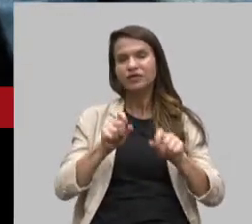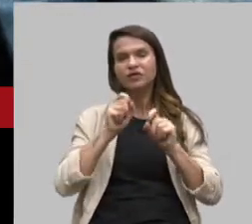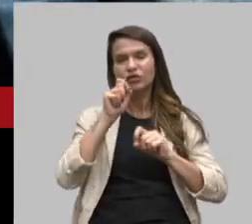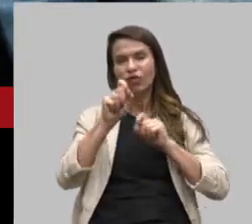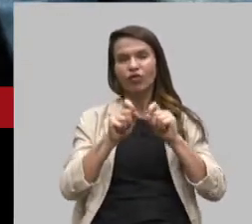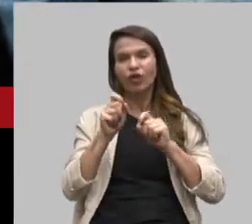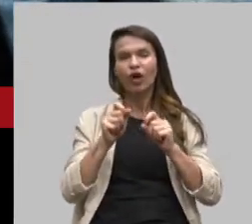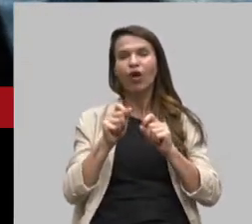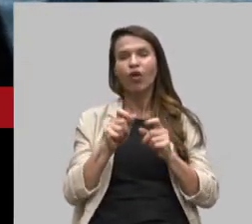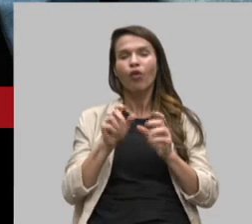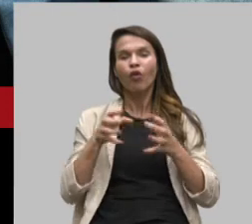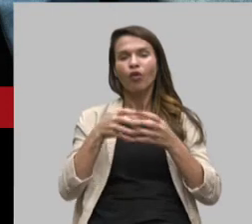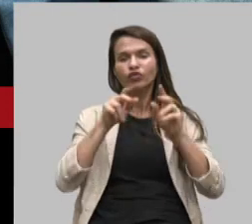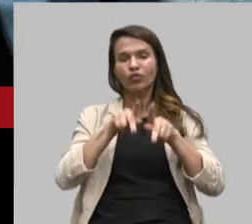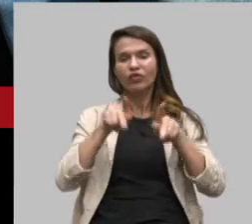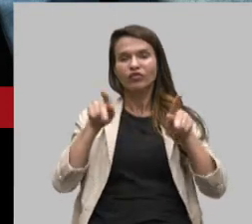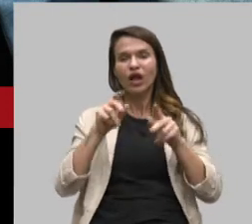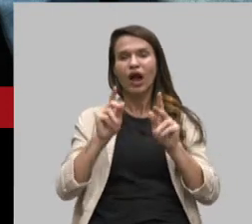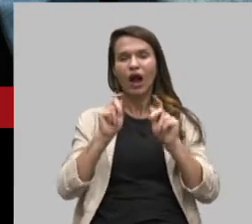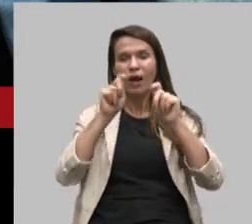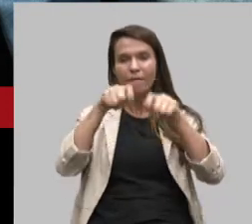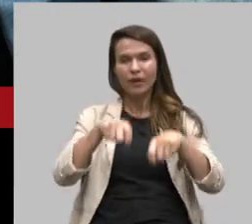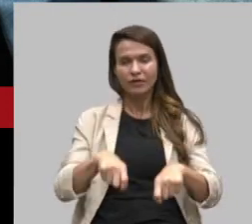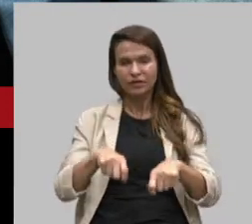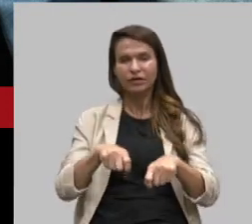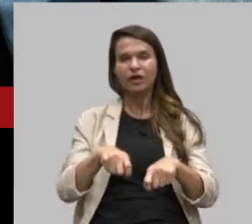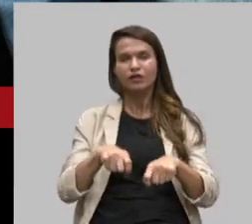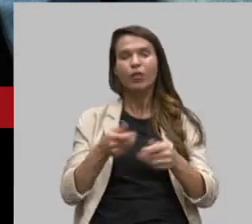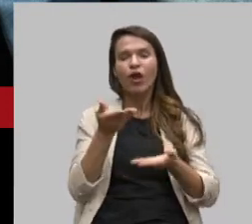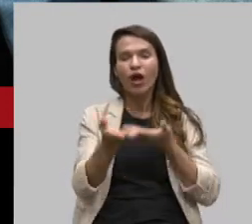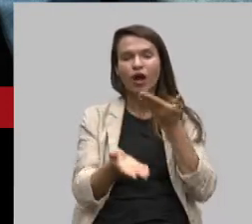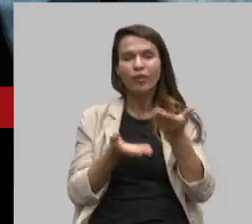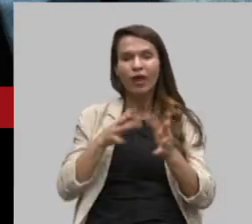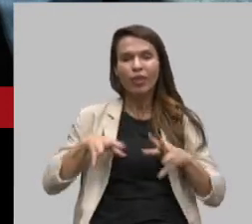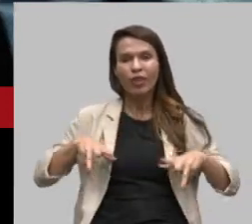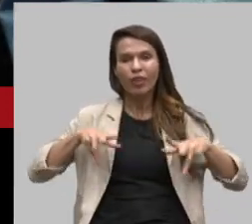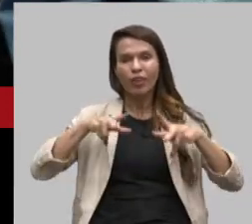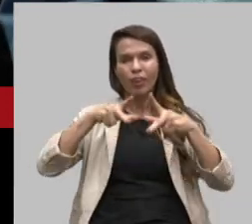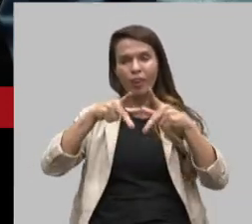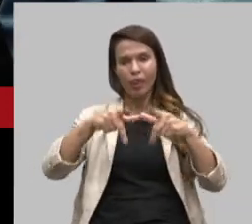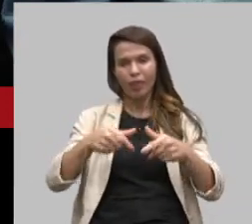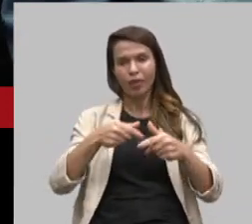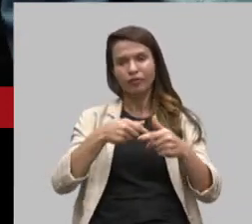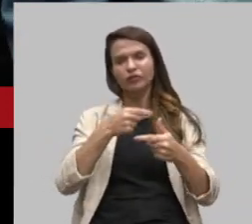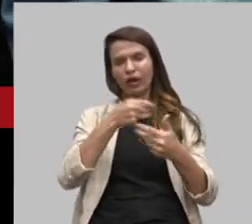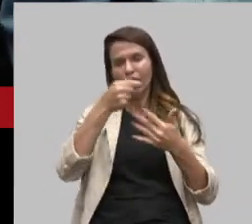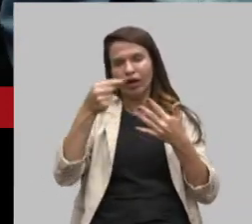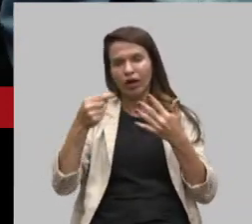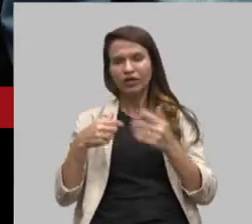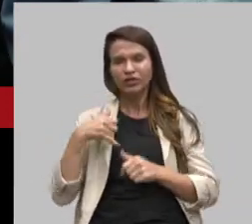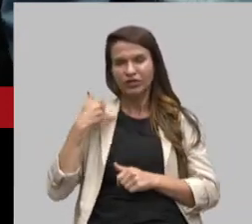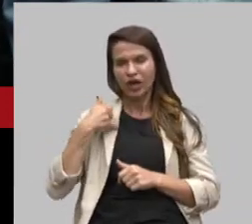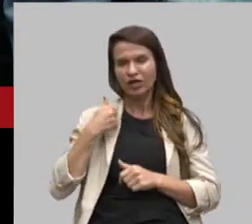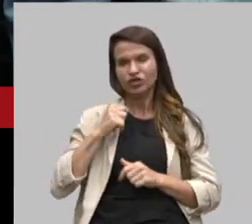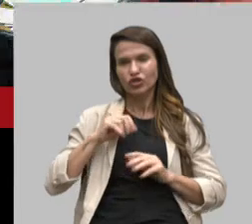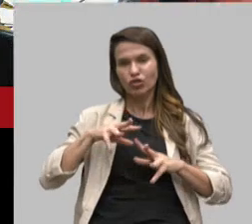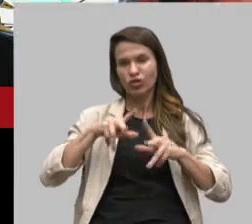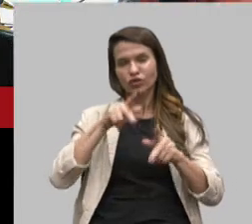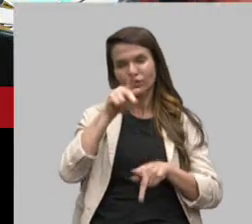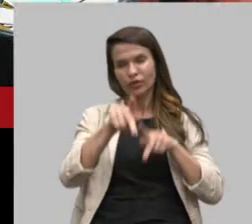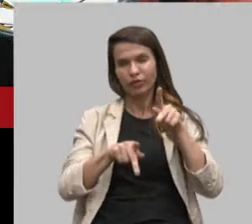capd ados por atender a todos as necessidades faix etárias de toda a